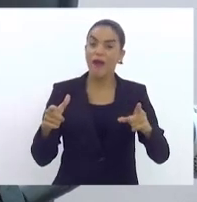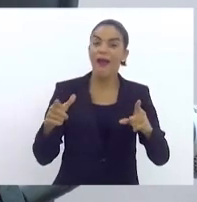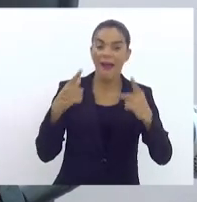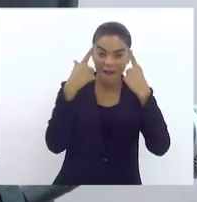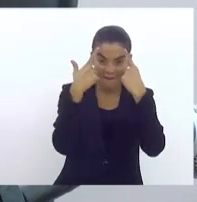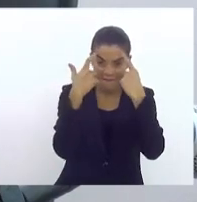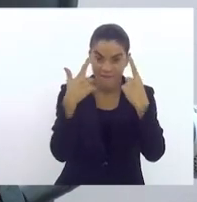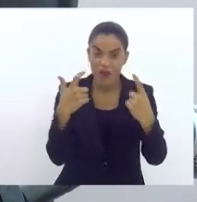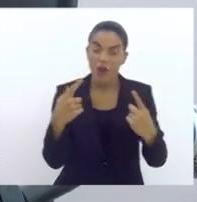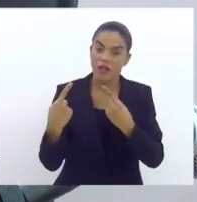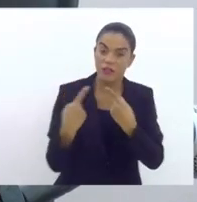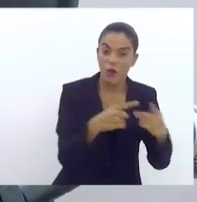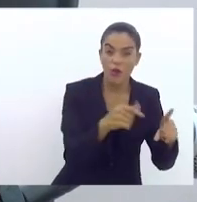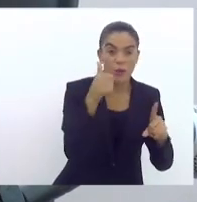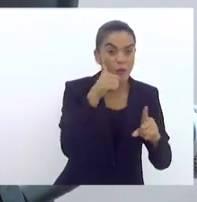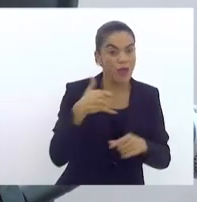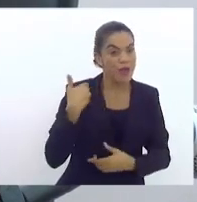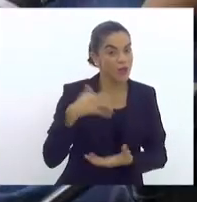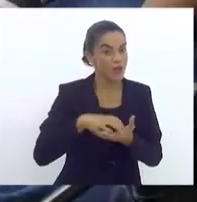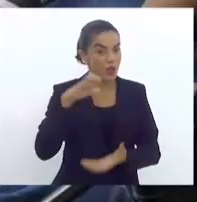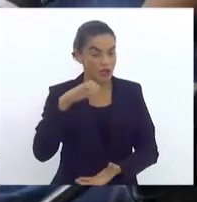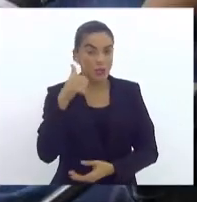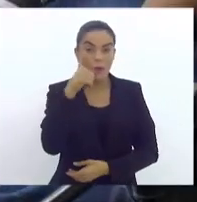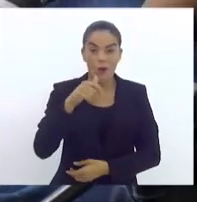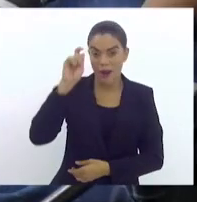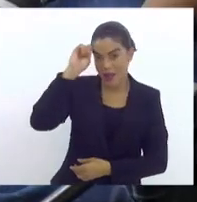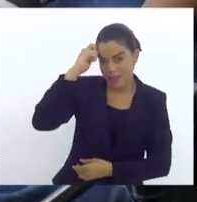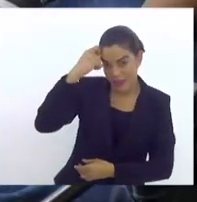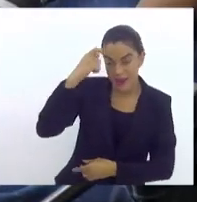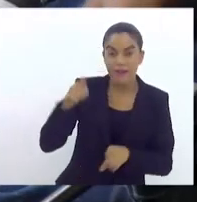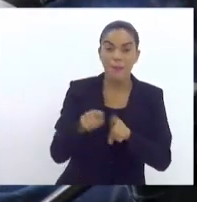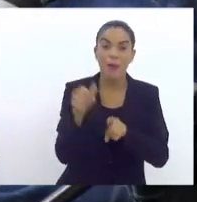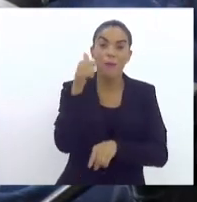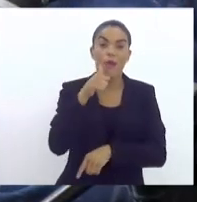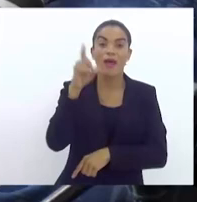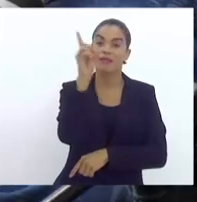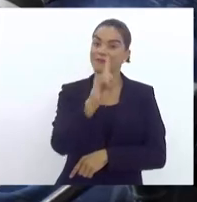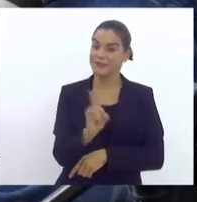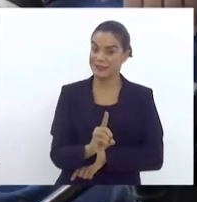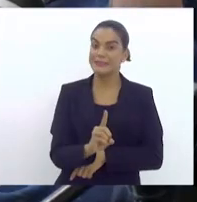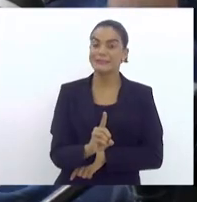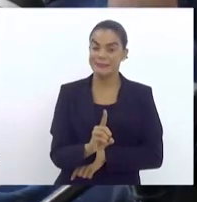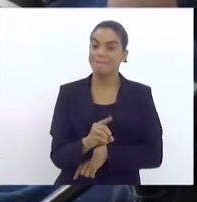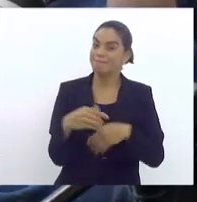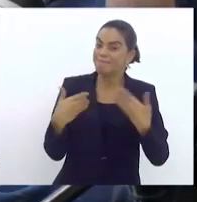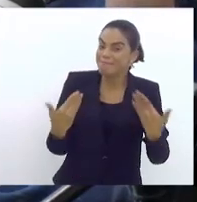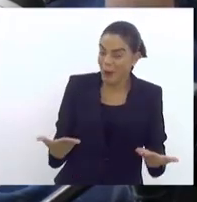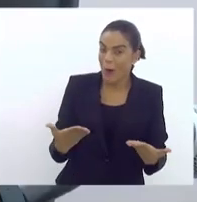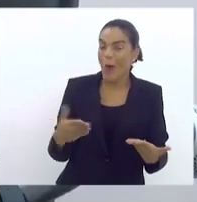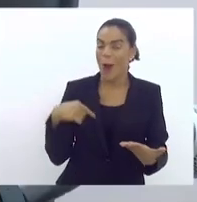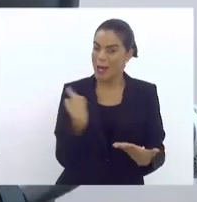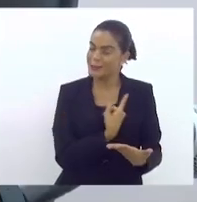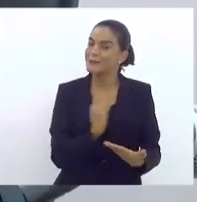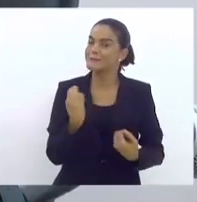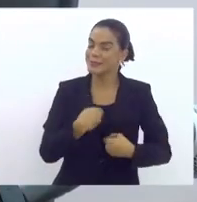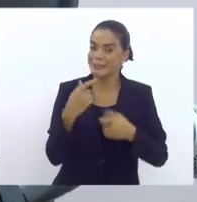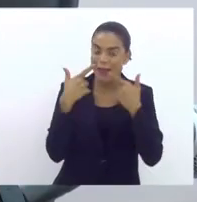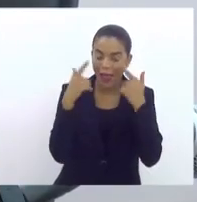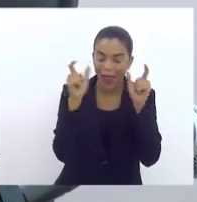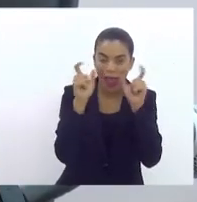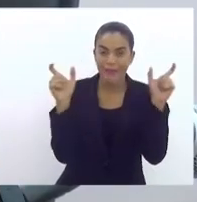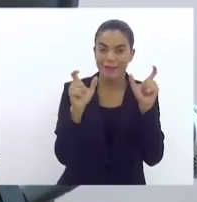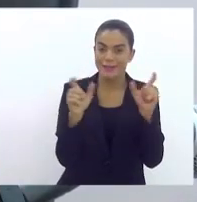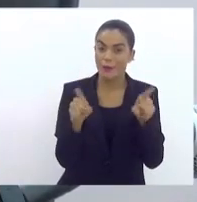violência contra as mulheres idosas contra as mulheres negras e contra as mulheres com deficiência Então acho que a gente tem que ter essa atenção